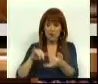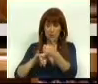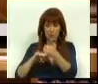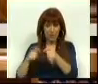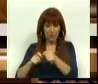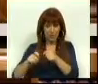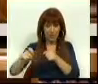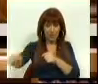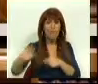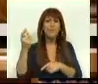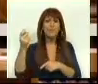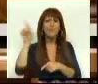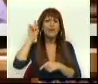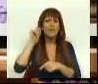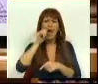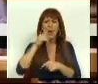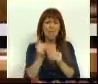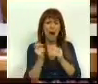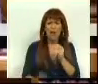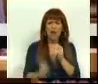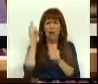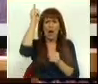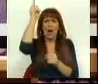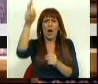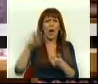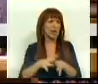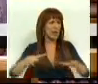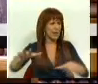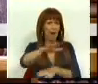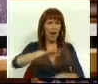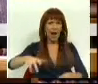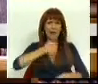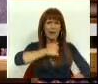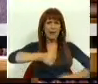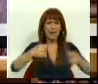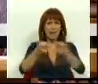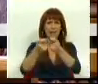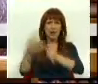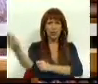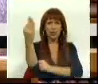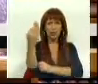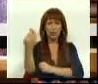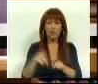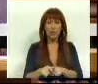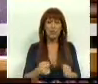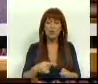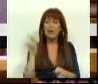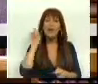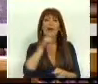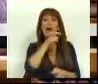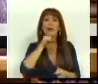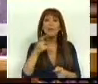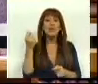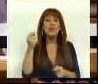concessão. As tarifas da água passaram a ser as mais caras da grande área metropolitana do Porto. As prometidas tarifas